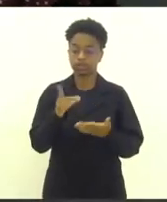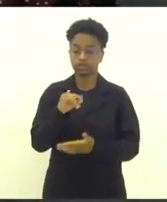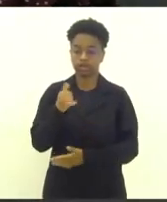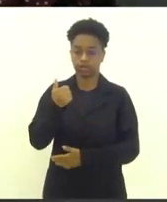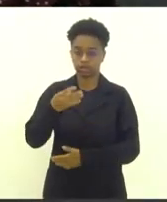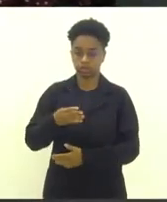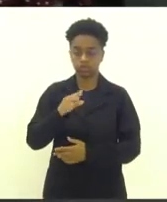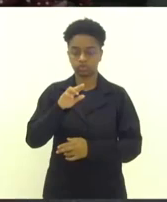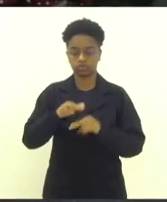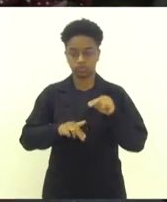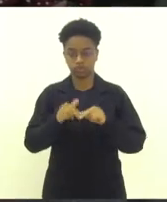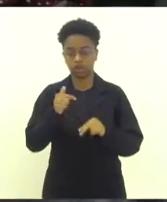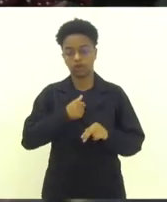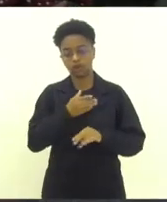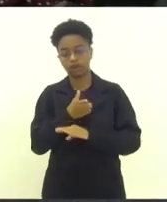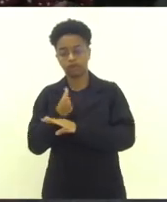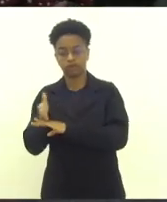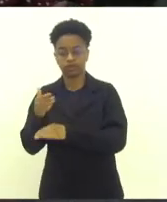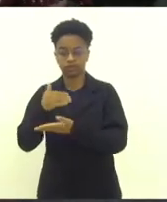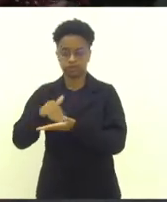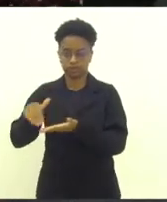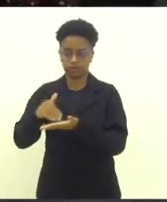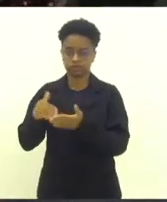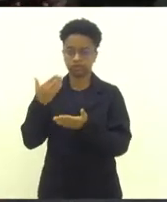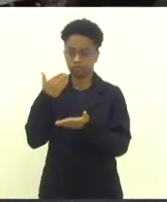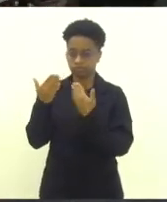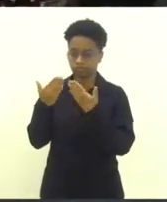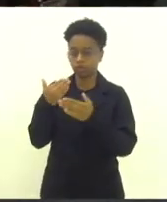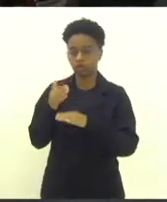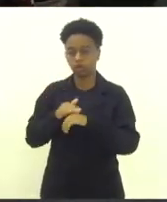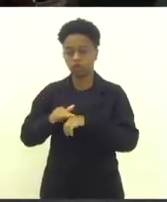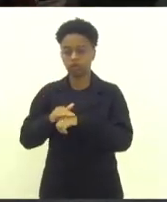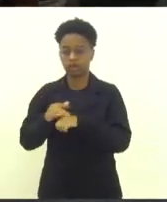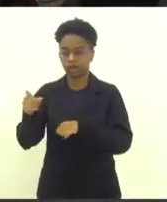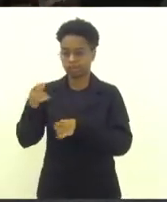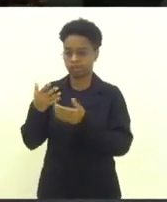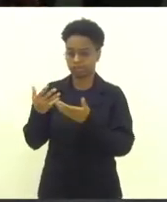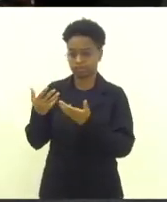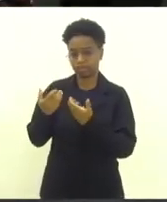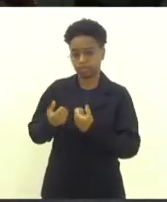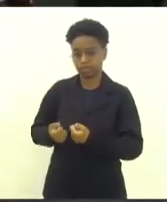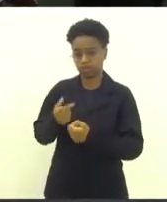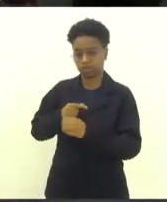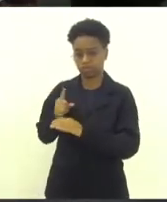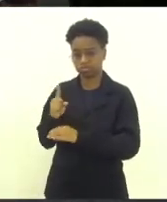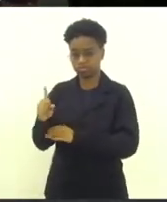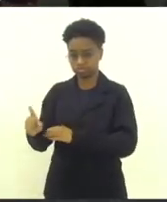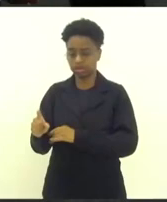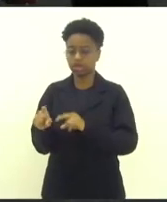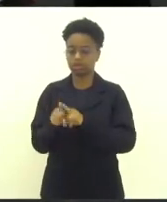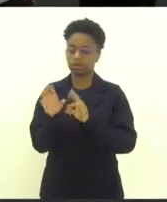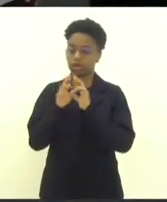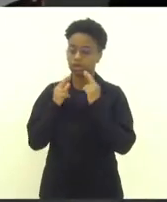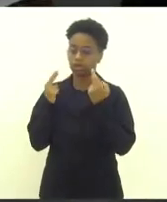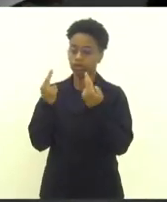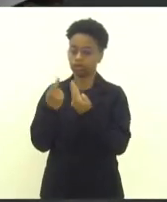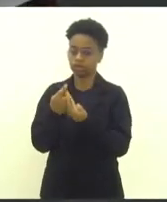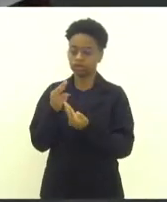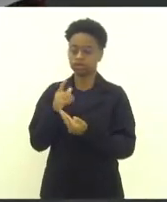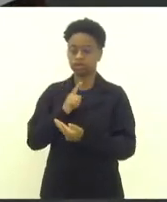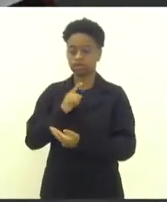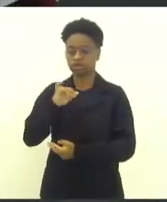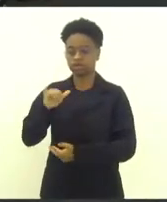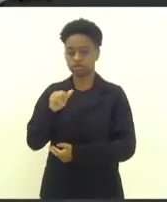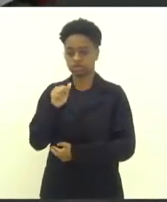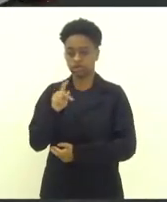cultura conversar com a secretária Daniela Barros que me atendeu prontamente e com nessa reunião também tava já que são